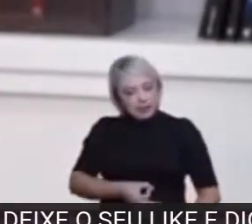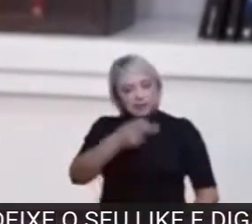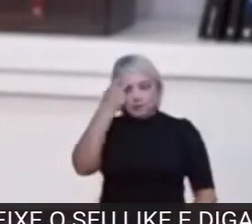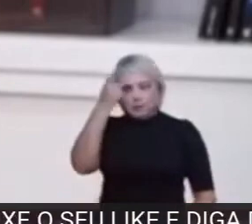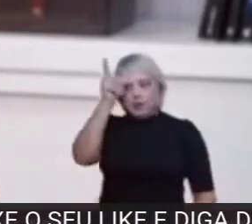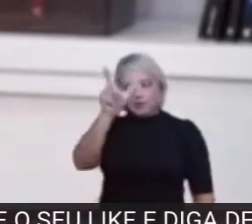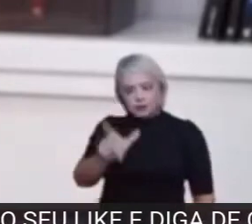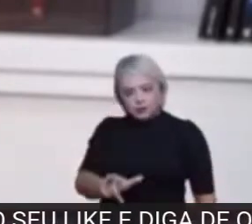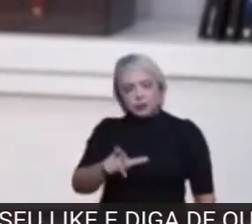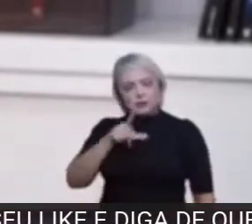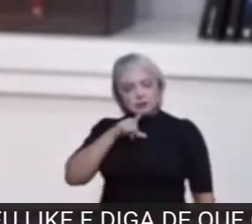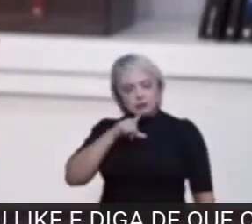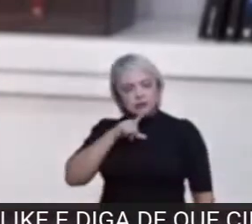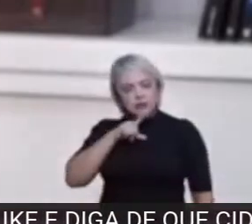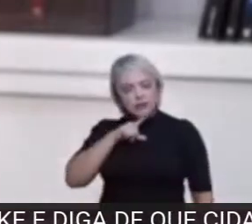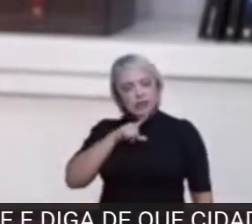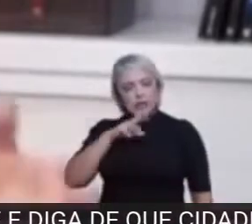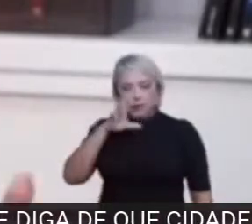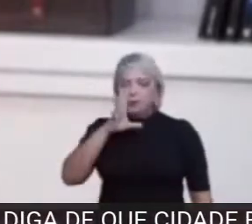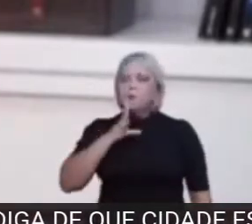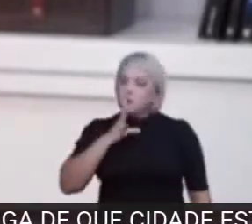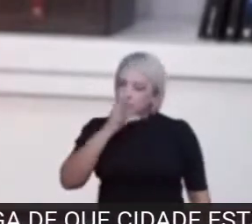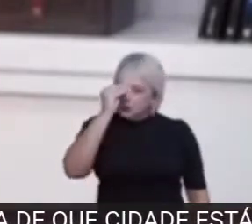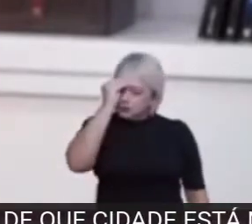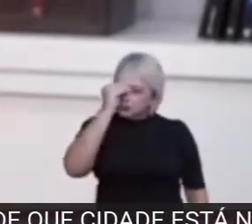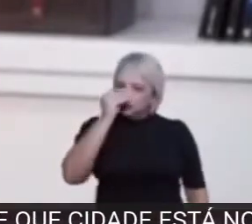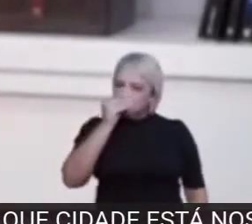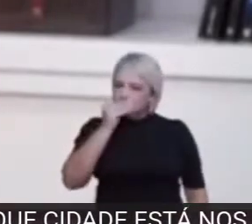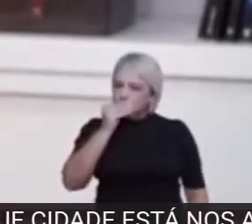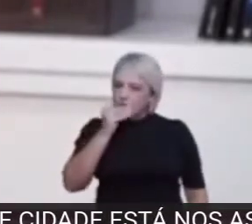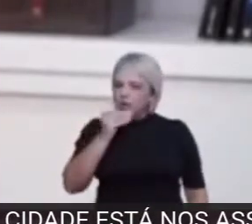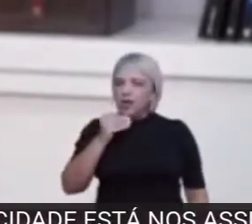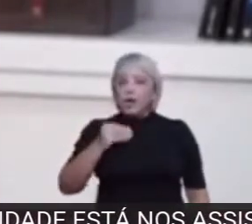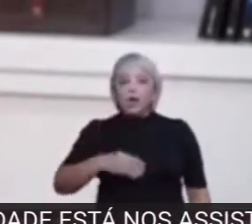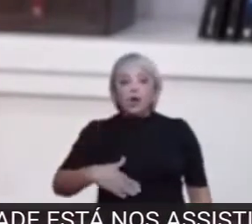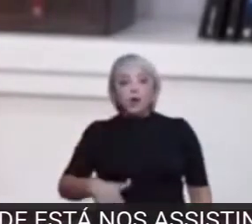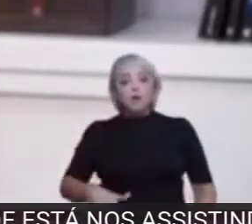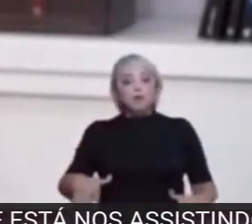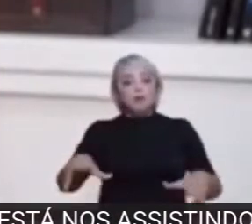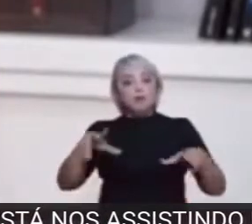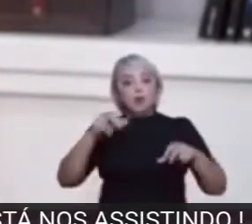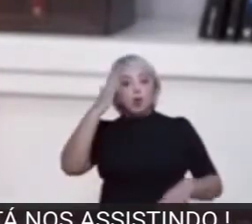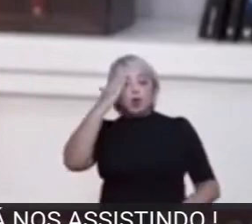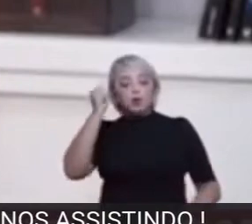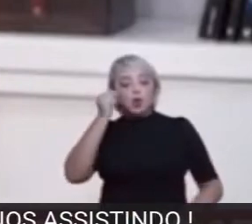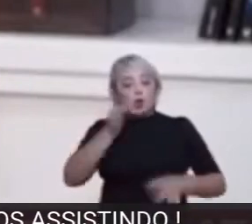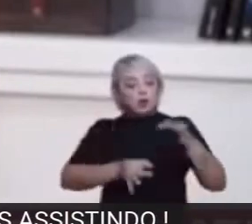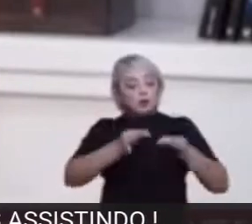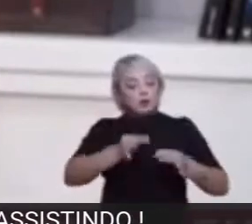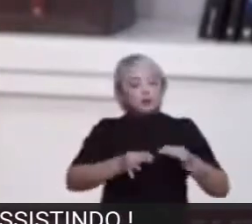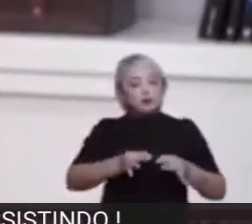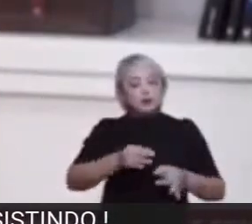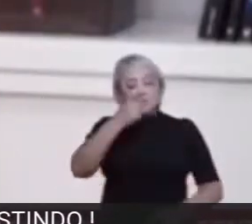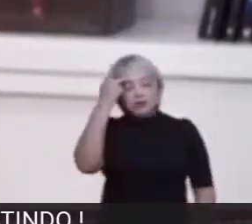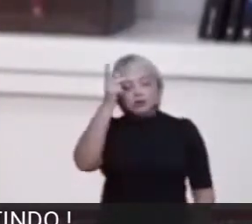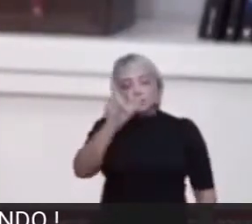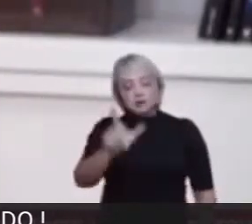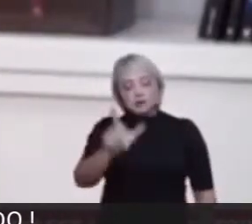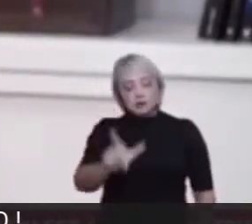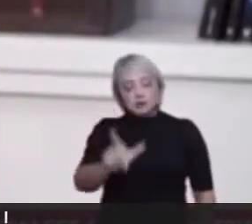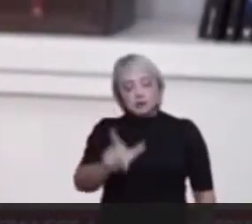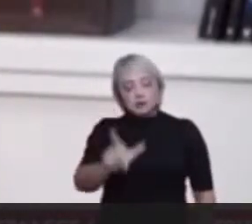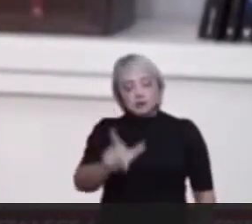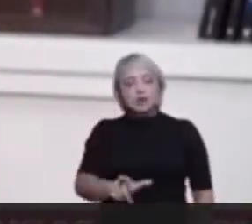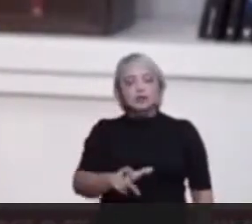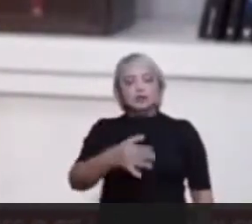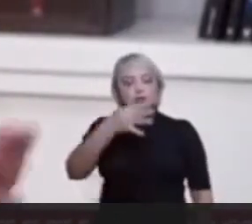profundo conhecimento, notório saber jurídico, e que as pessoas sejam decentes no